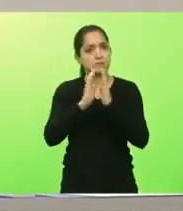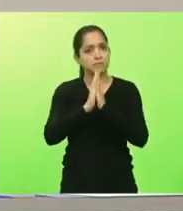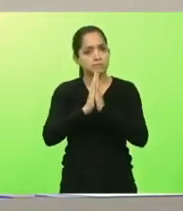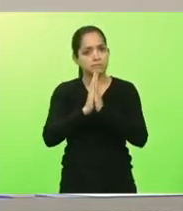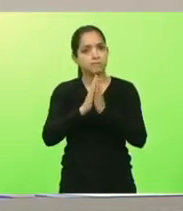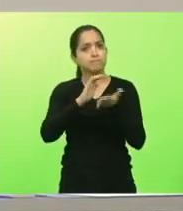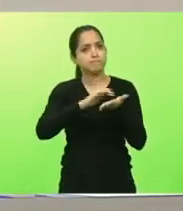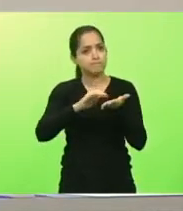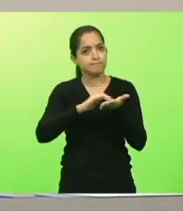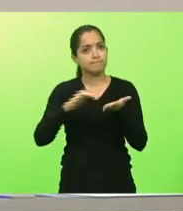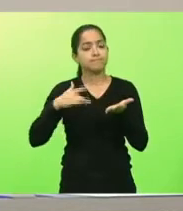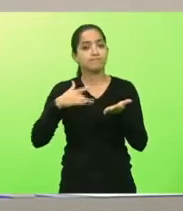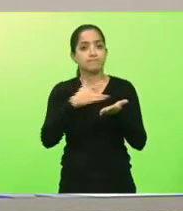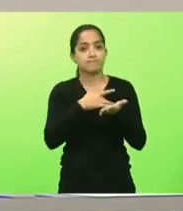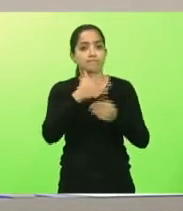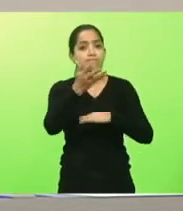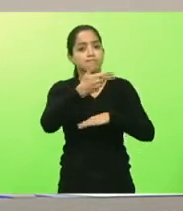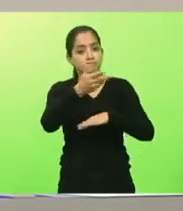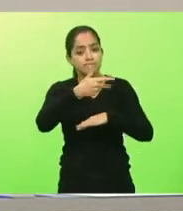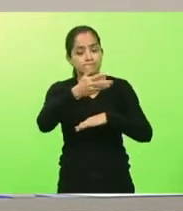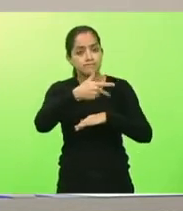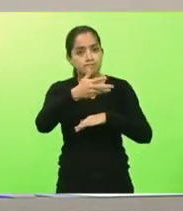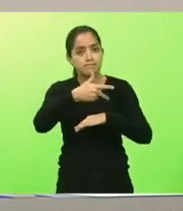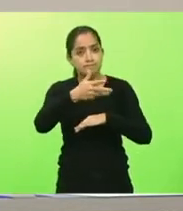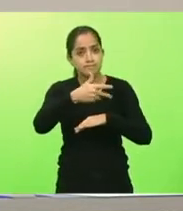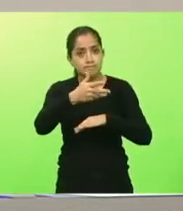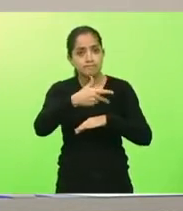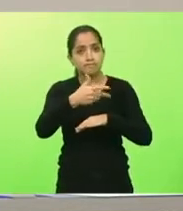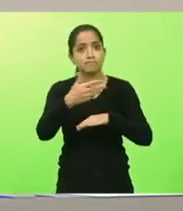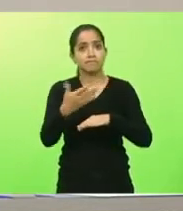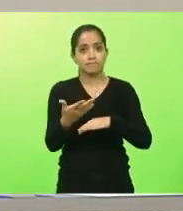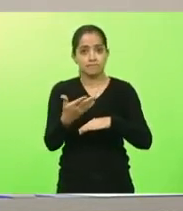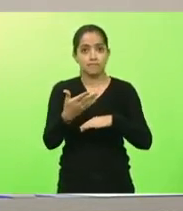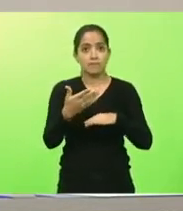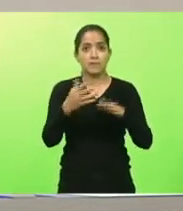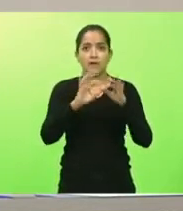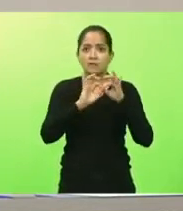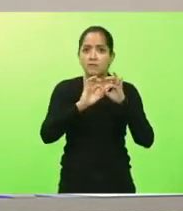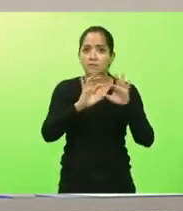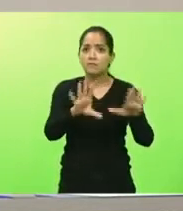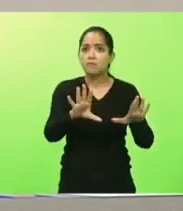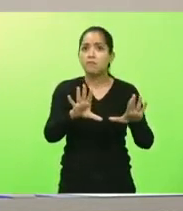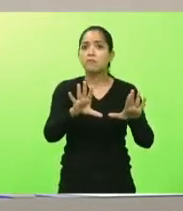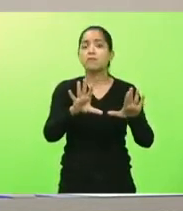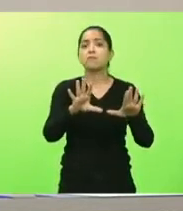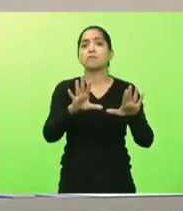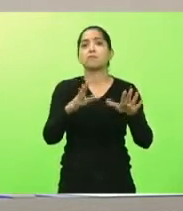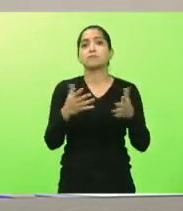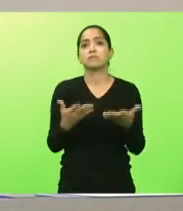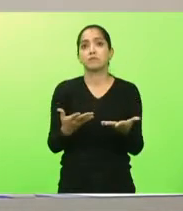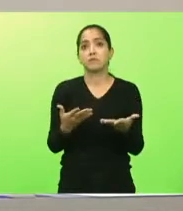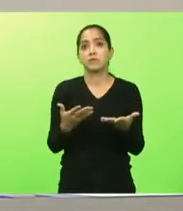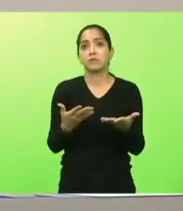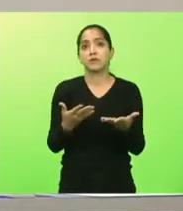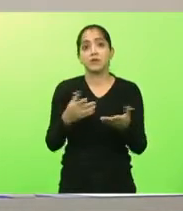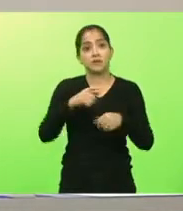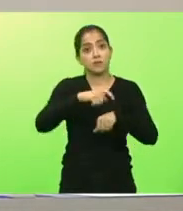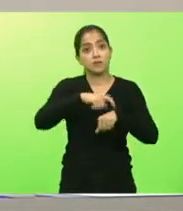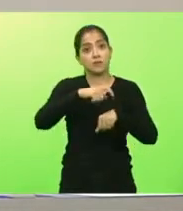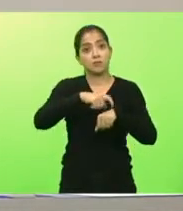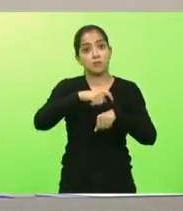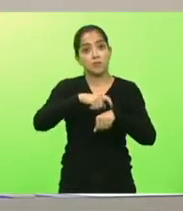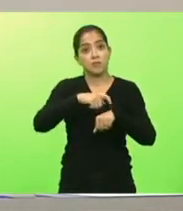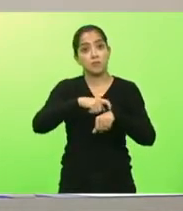Estado da Saúde para que agilize estas autorizações, estas habilitações, se o momento